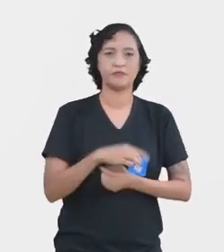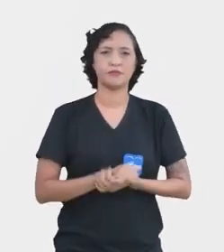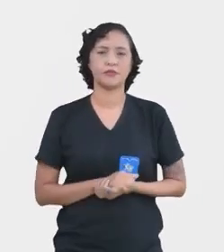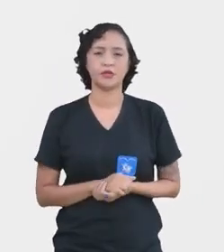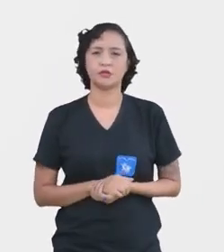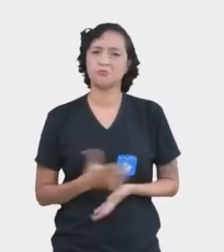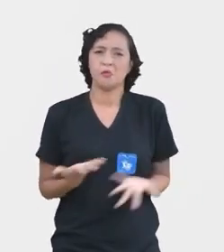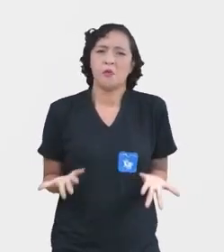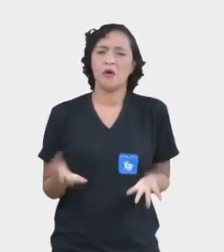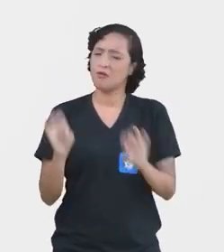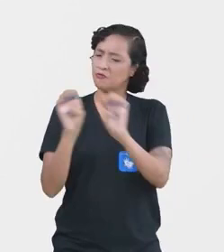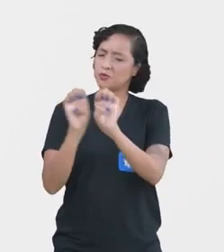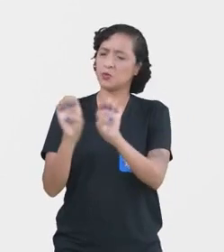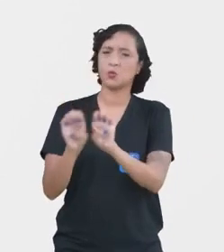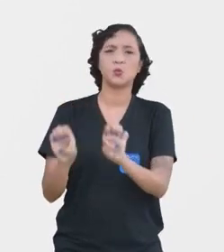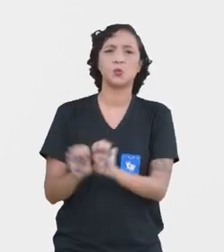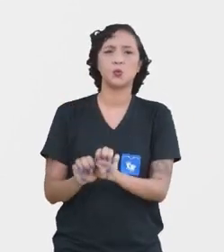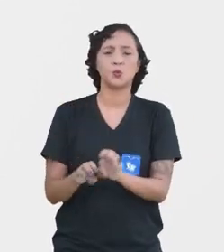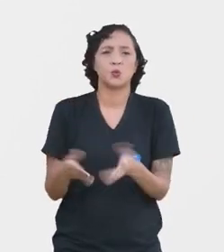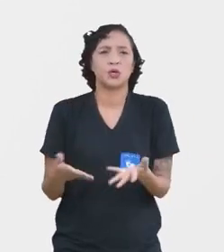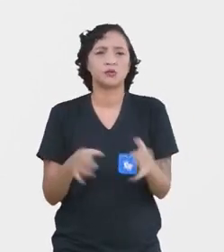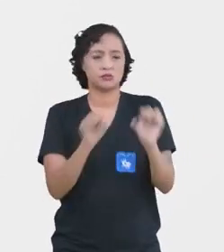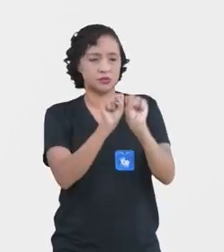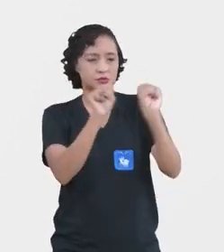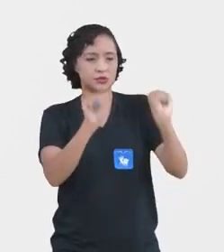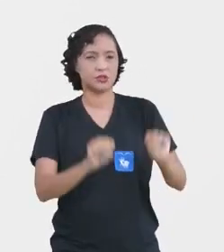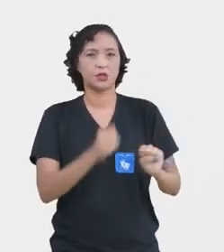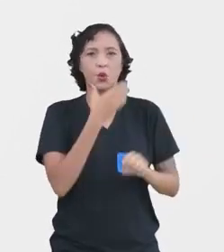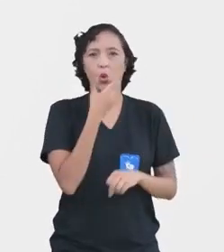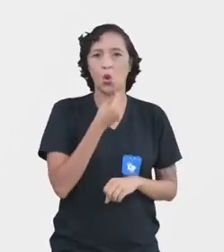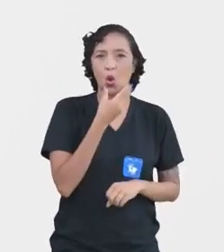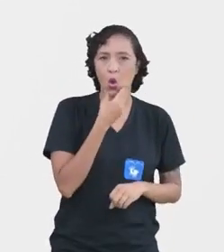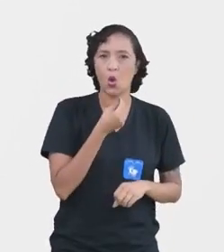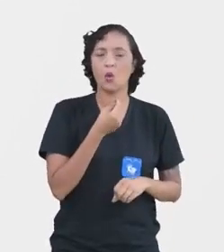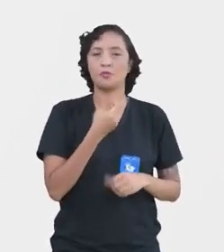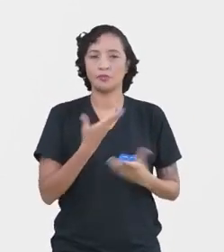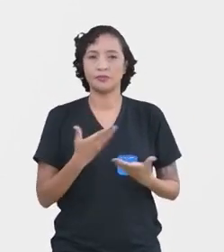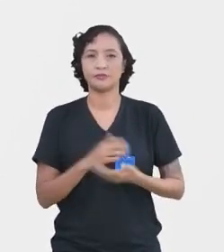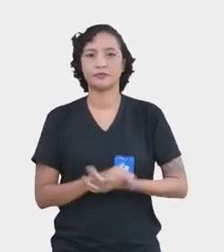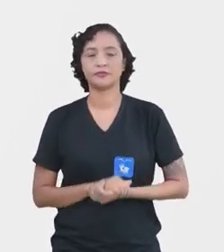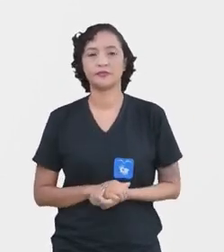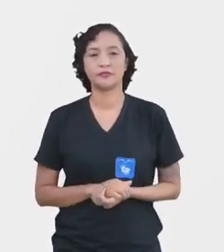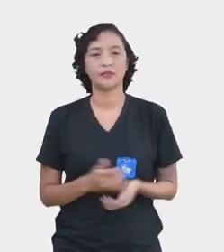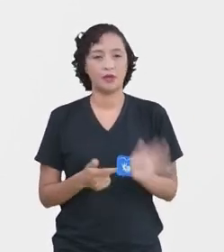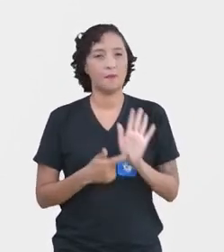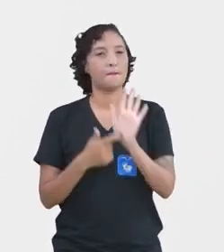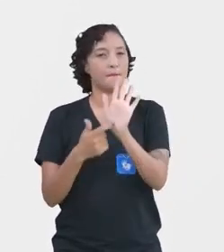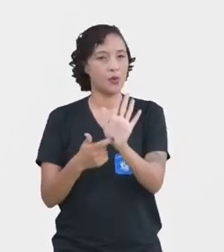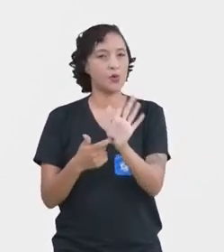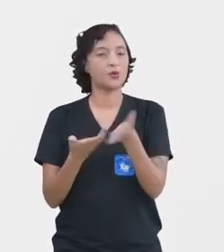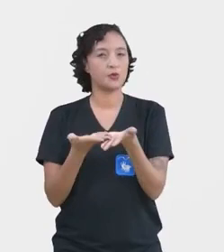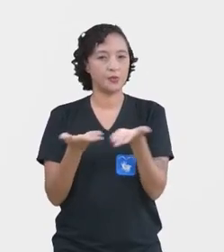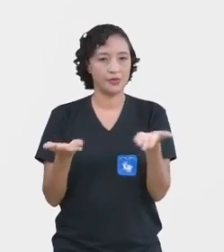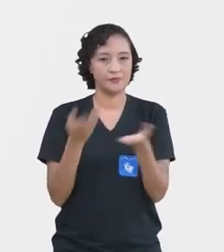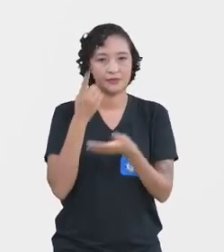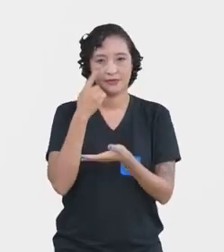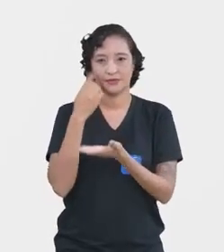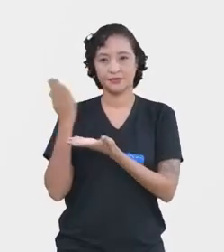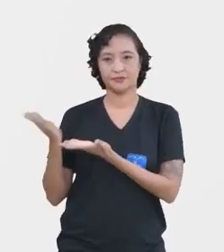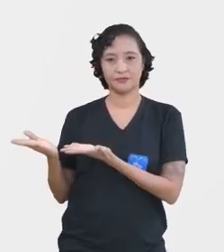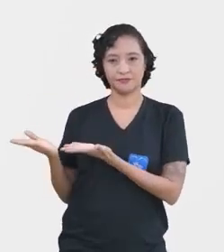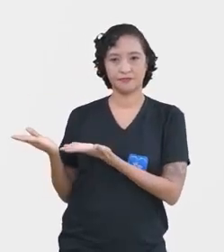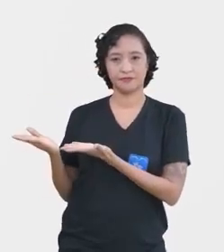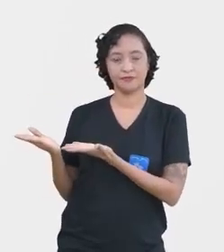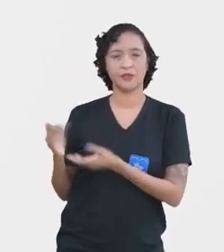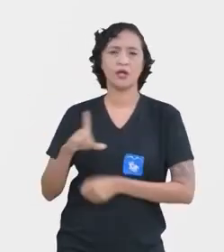estrutura, professora, do sistema reprodutor masculino? Eu já mostro aqui nessa lâmina para vocês. Temos algumas estruturas